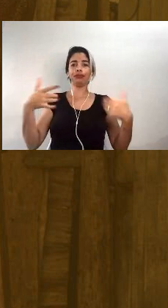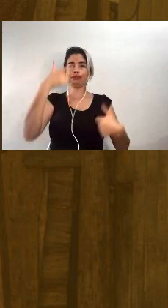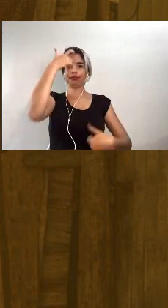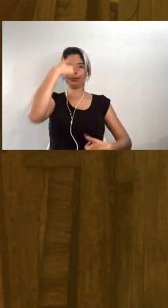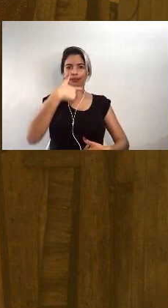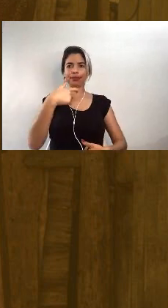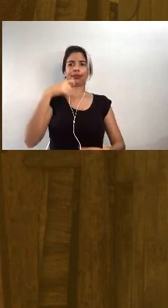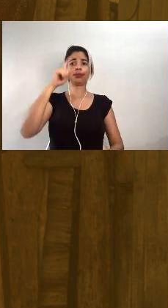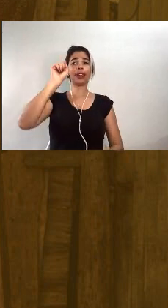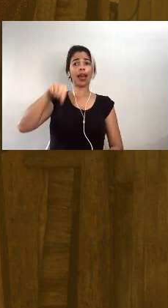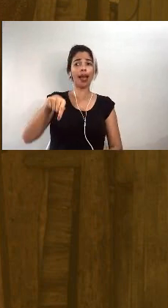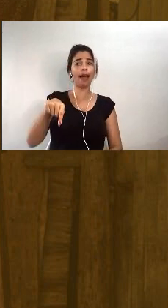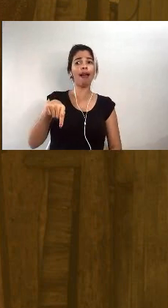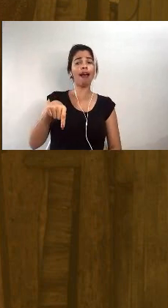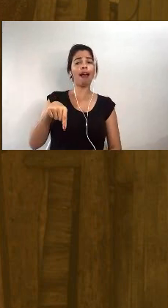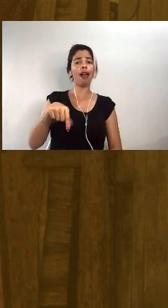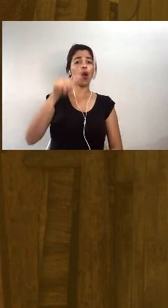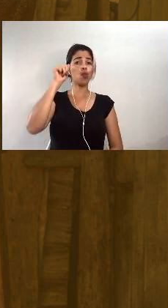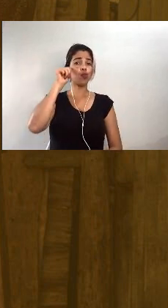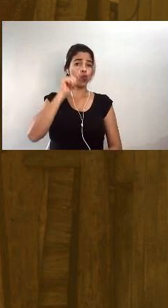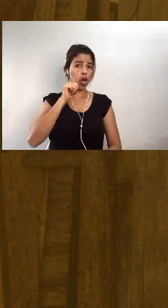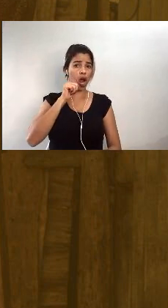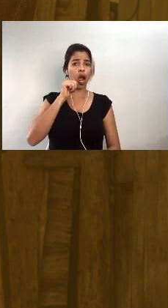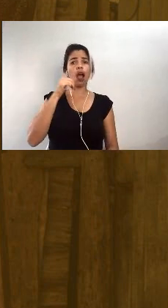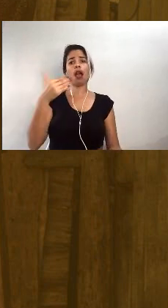defino como uma mulher, né,